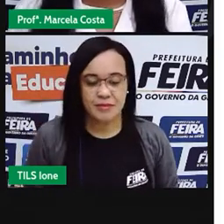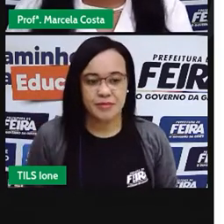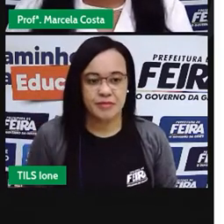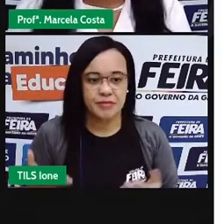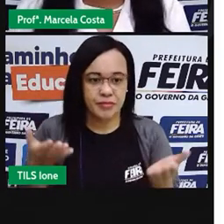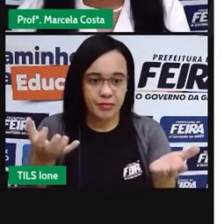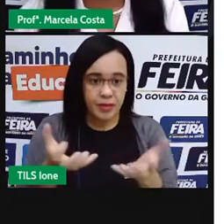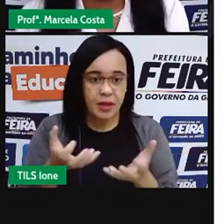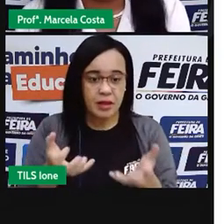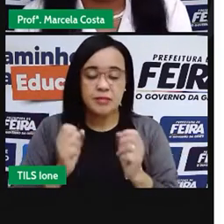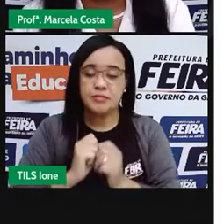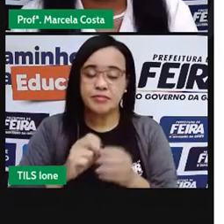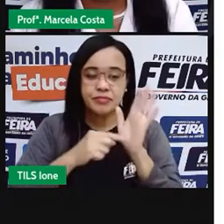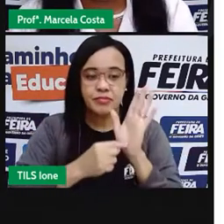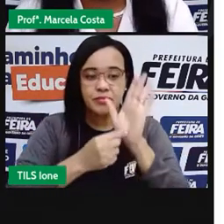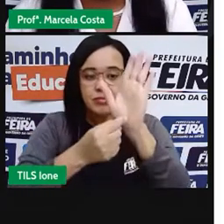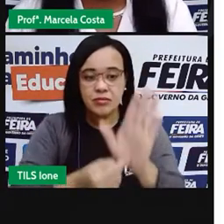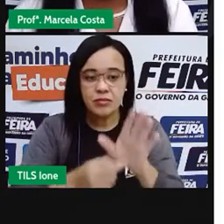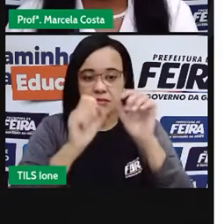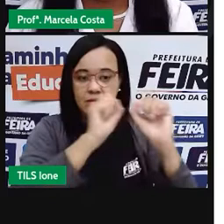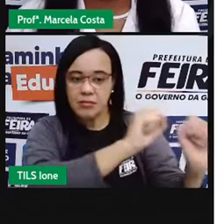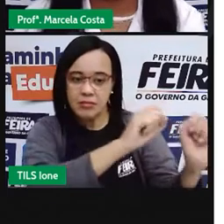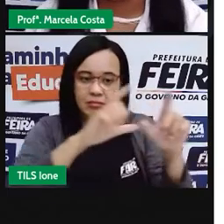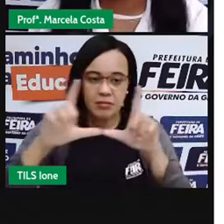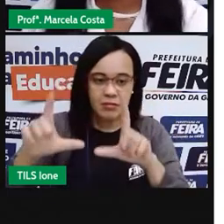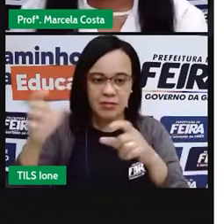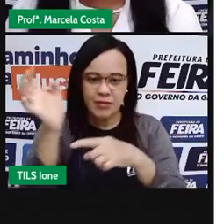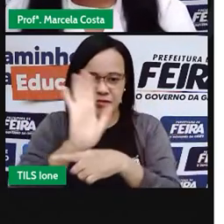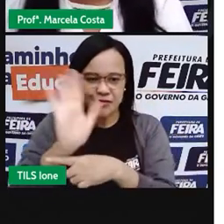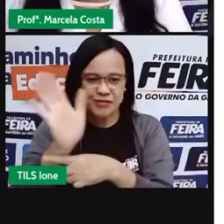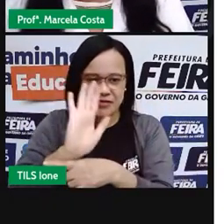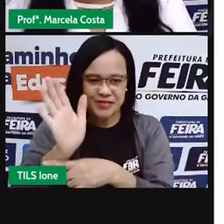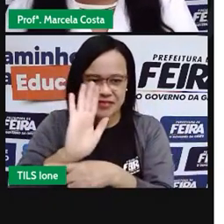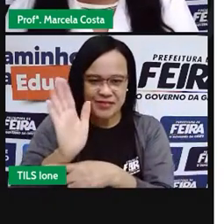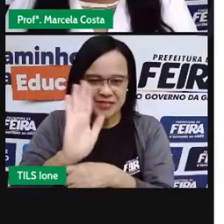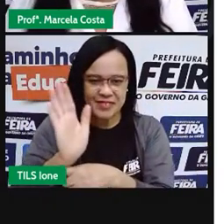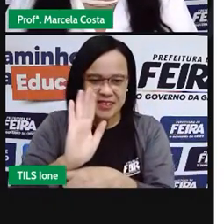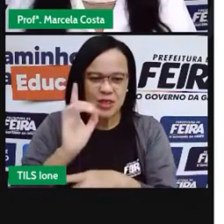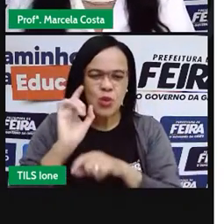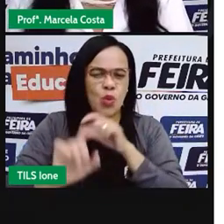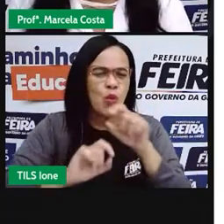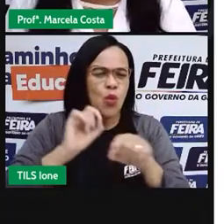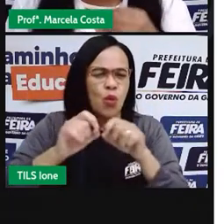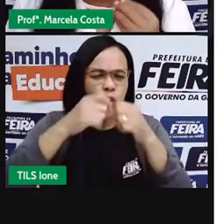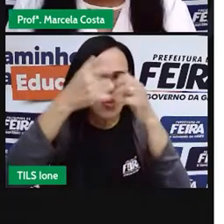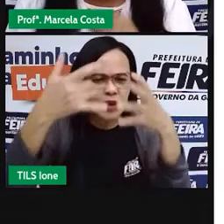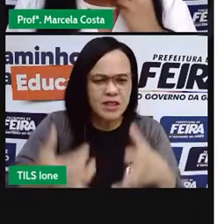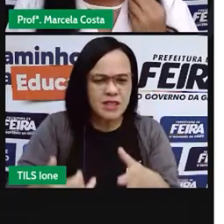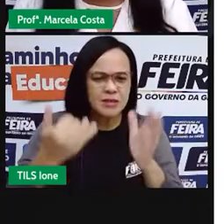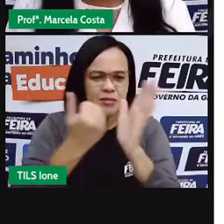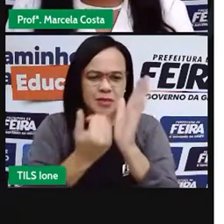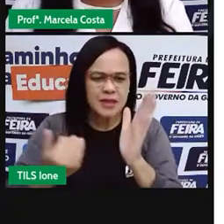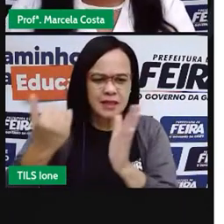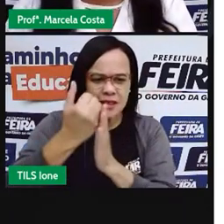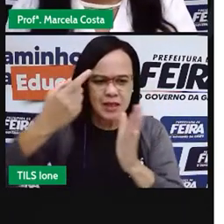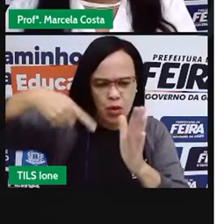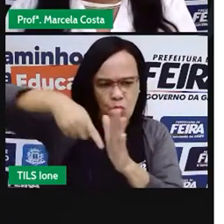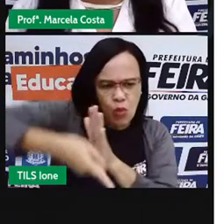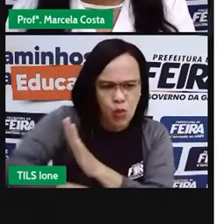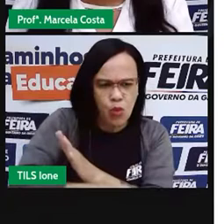Eu quero mostrar para vocês um vídeo que explora um pouco